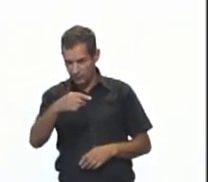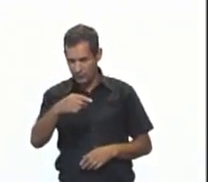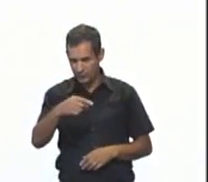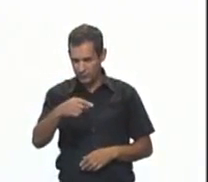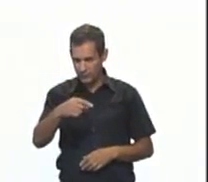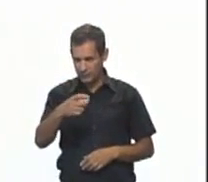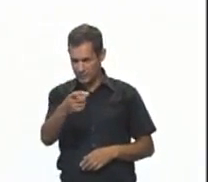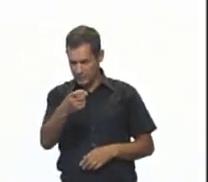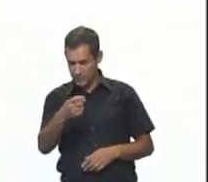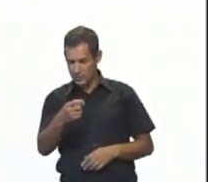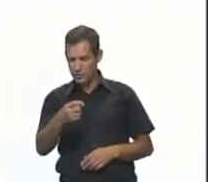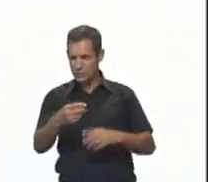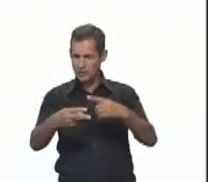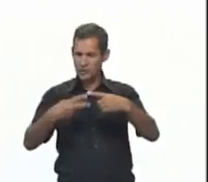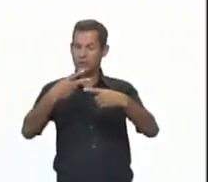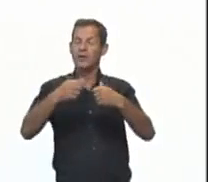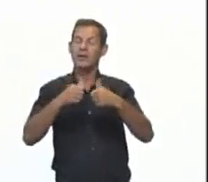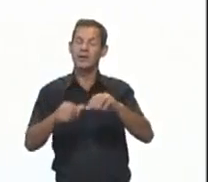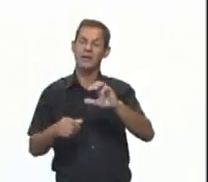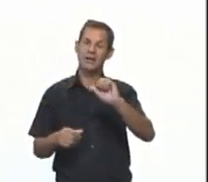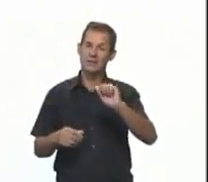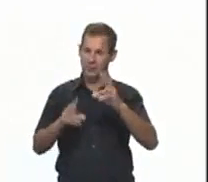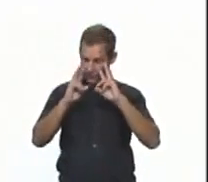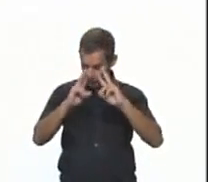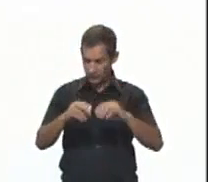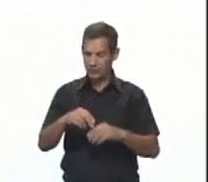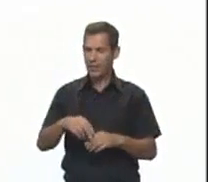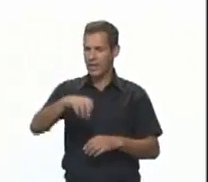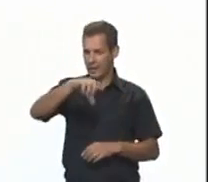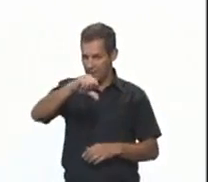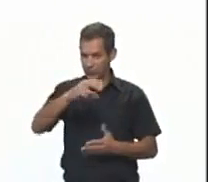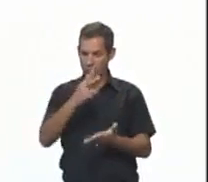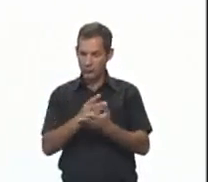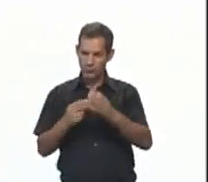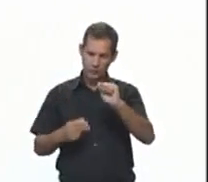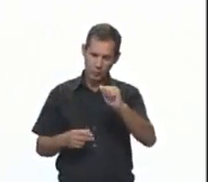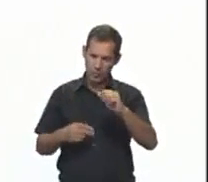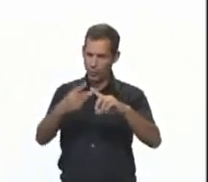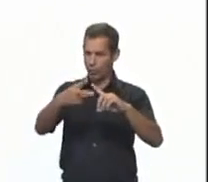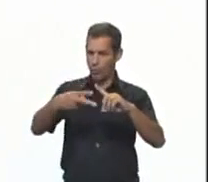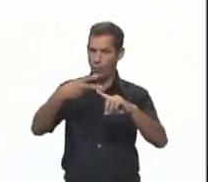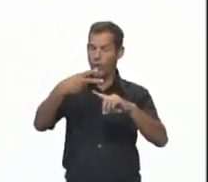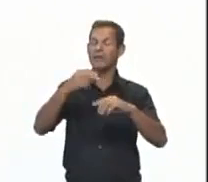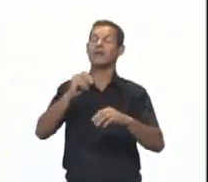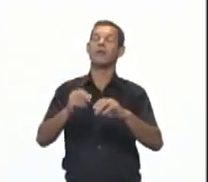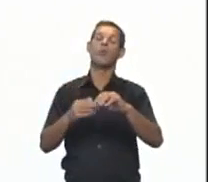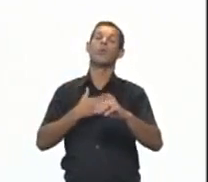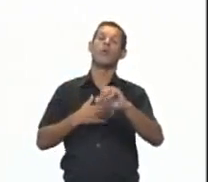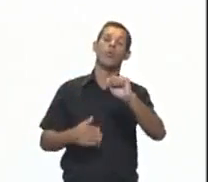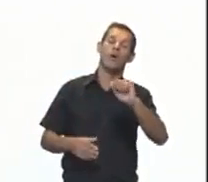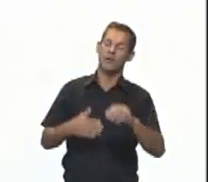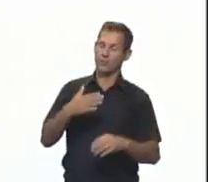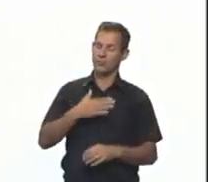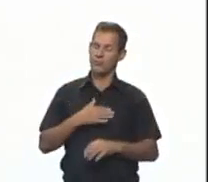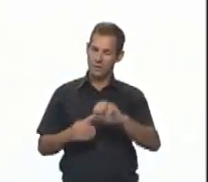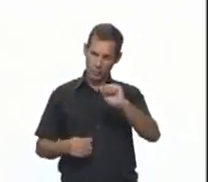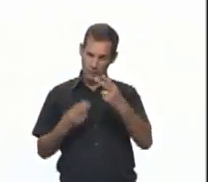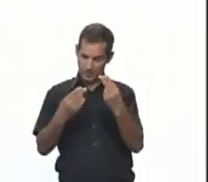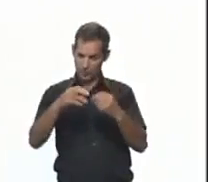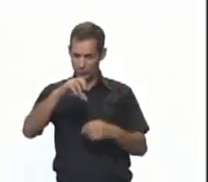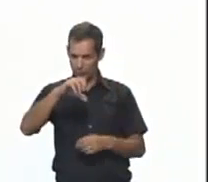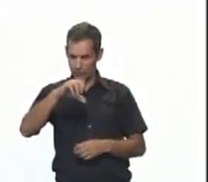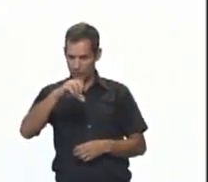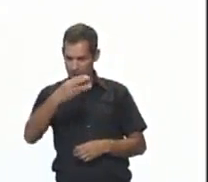menos x ao quadrado. Esse a, ó, esse 9 é o meu a ao quadrado. Quem que é o meu a, então? O meu a é igual